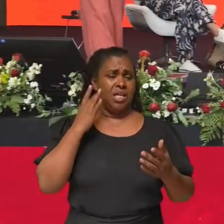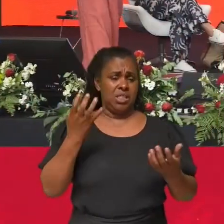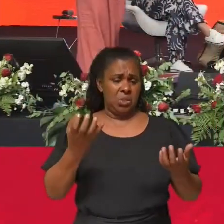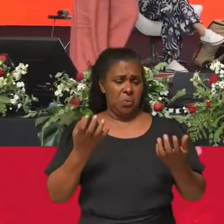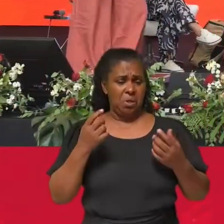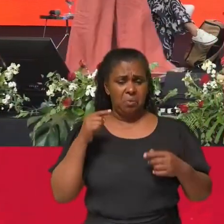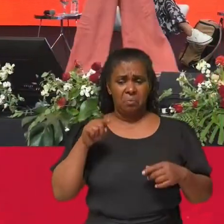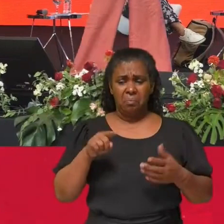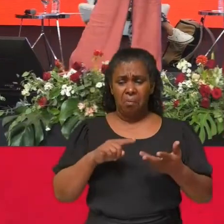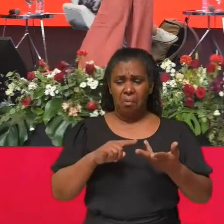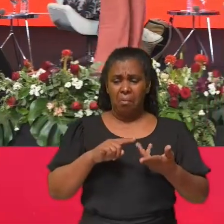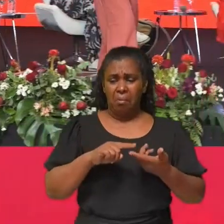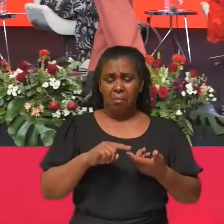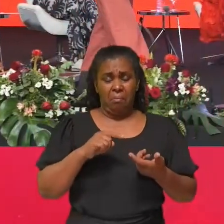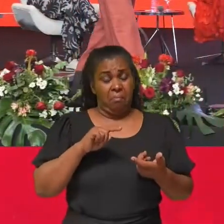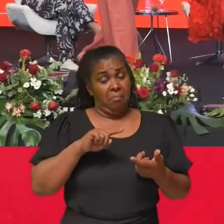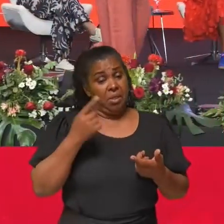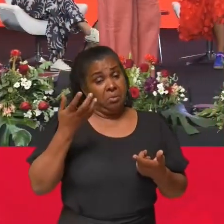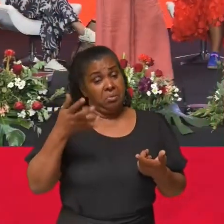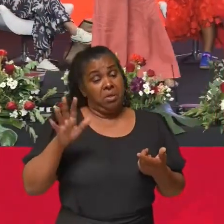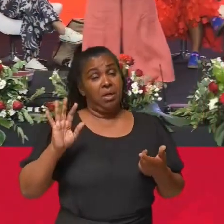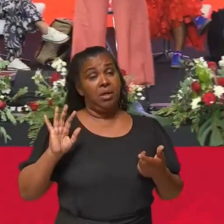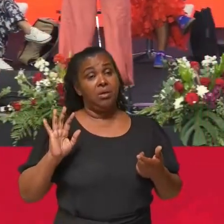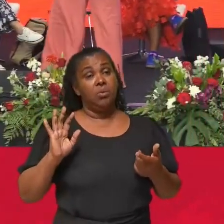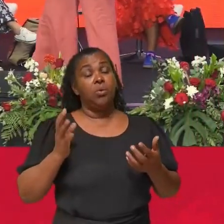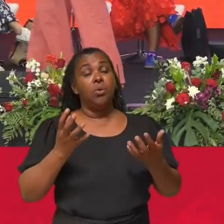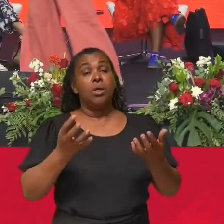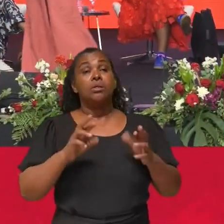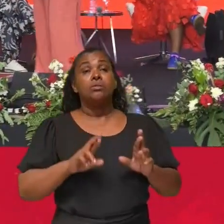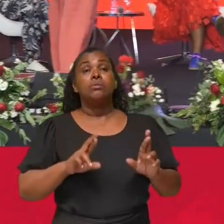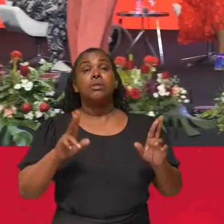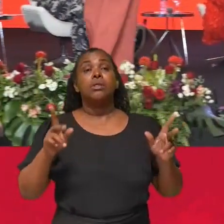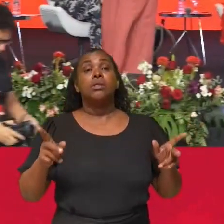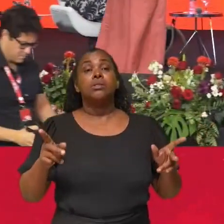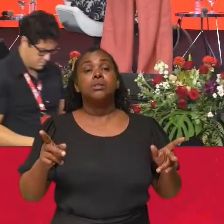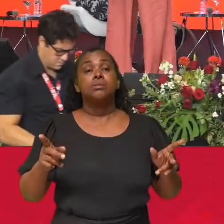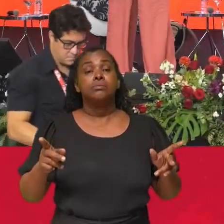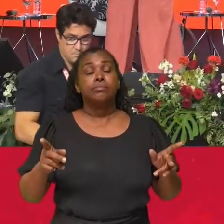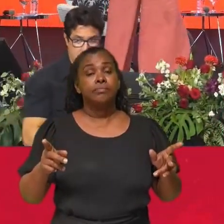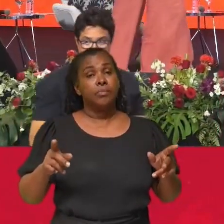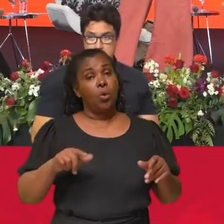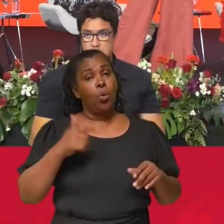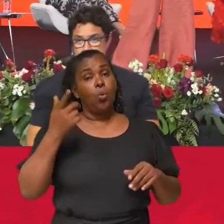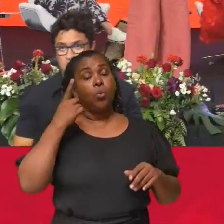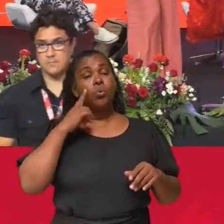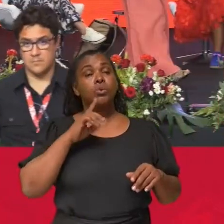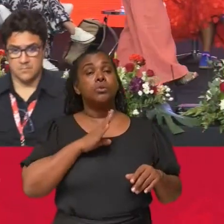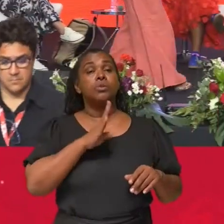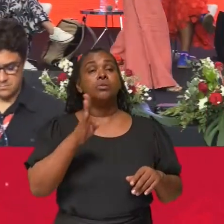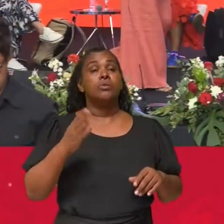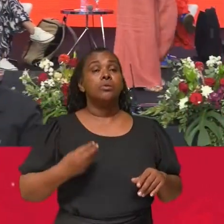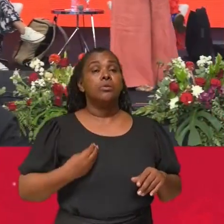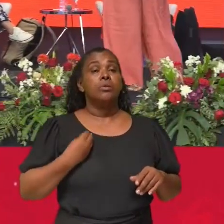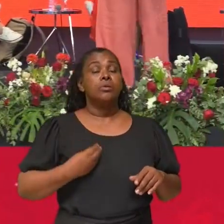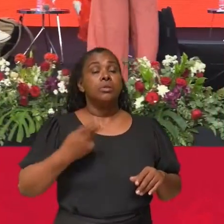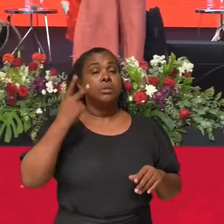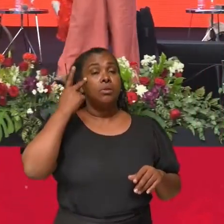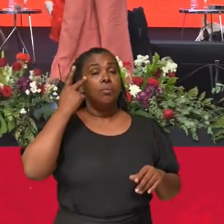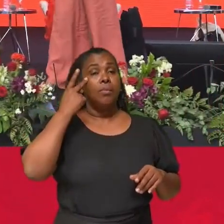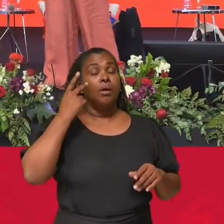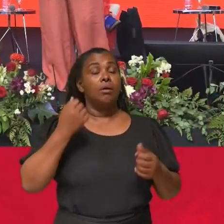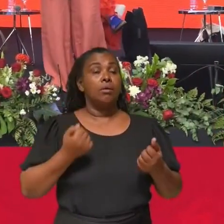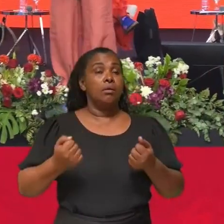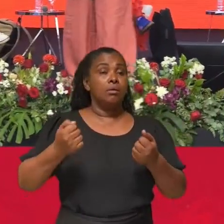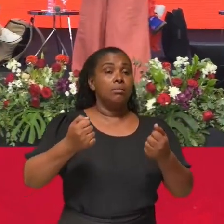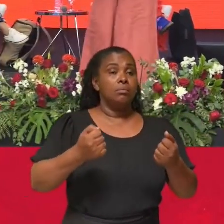isso. Eu quero diferente. Outro dia eu estava em São Paulo, estacionei o carro, e a hora que eu